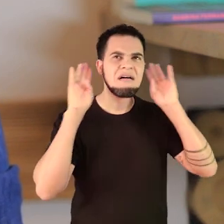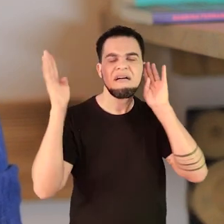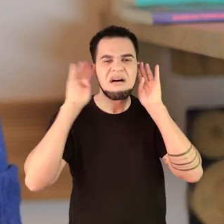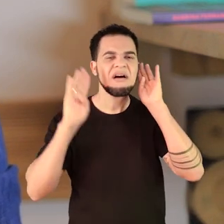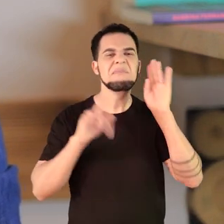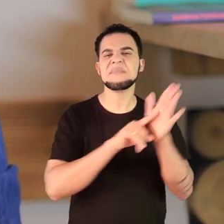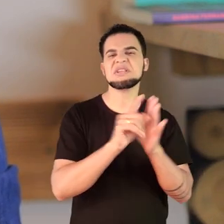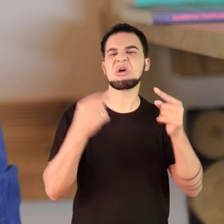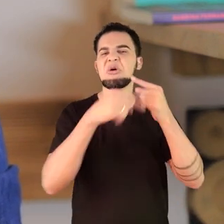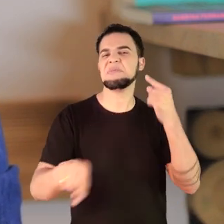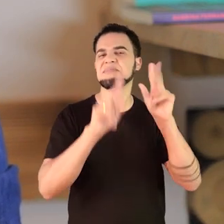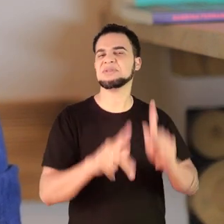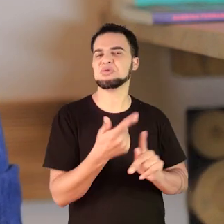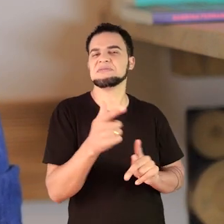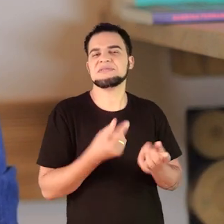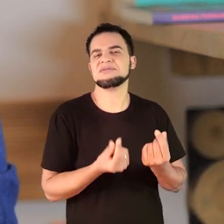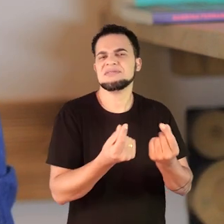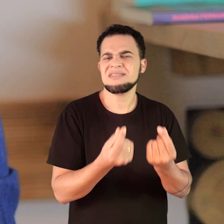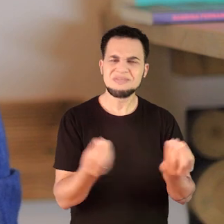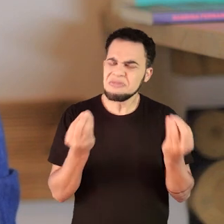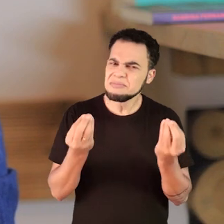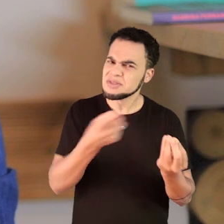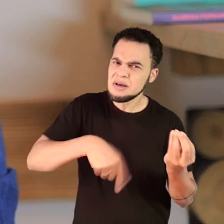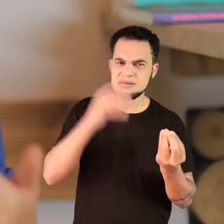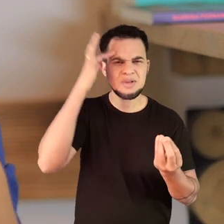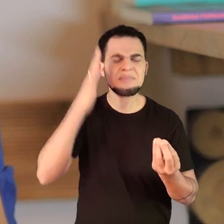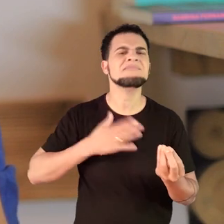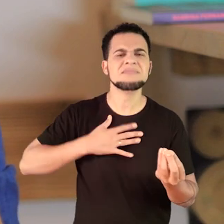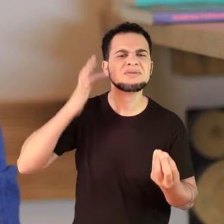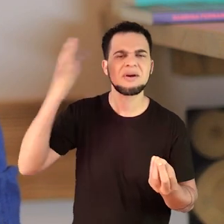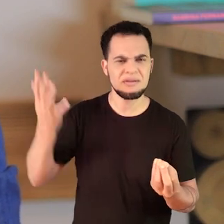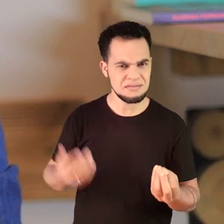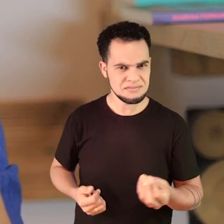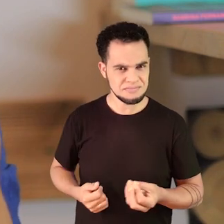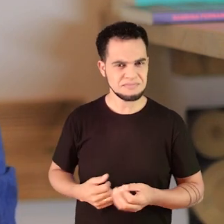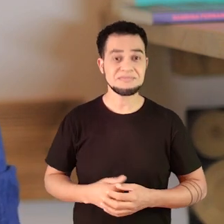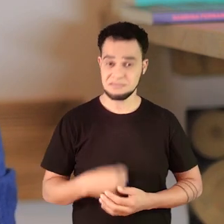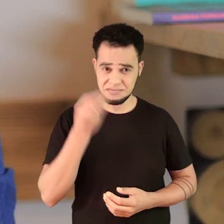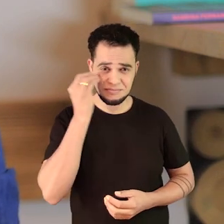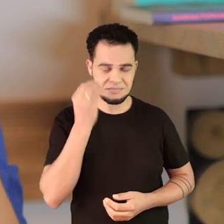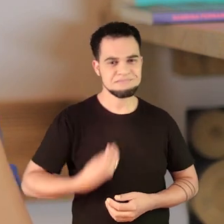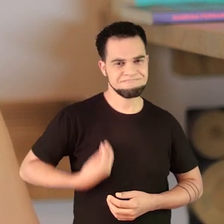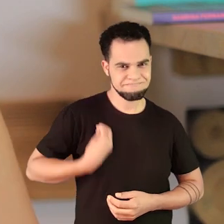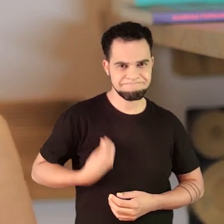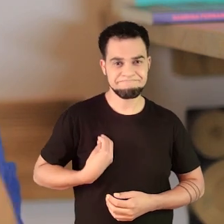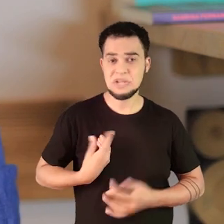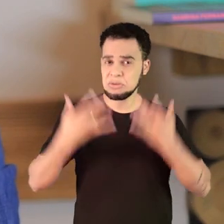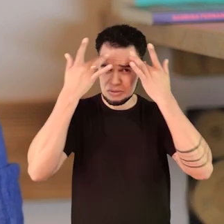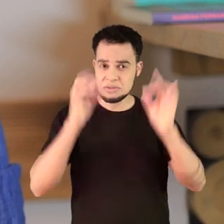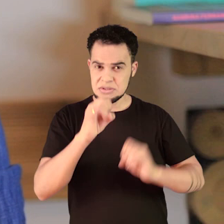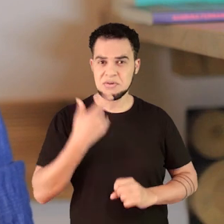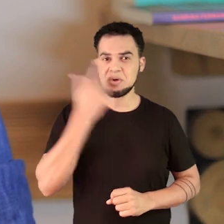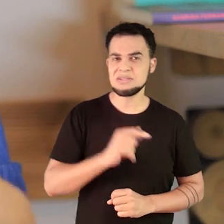não é para quem não tem dinheiro. E aí? Onde ficam os nossos sonhos? O meu sonho. Estou tentando sobreviver, Não